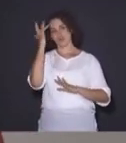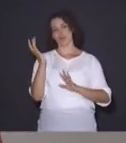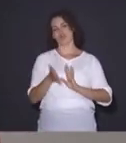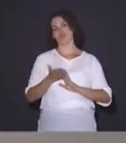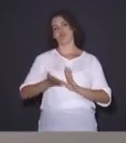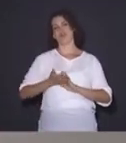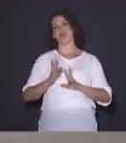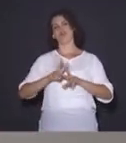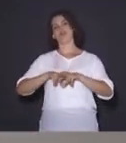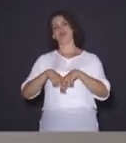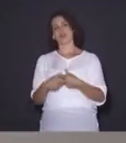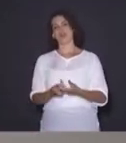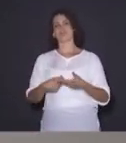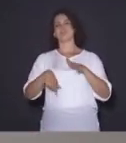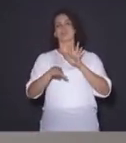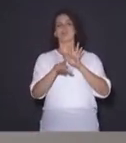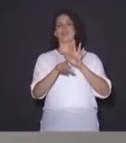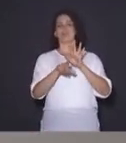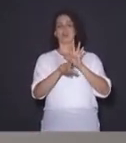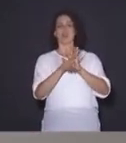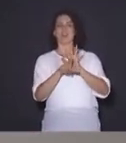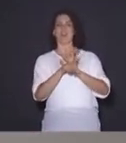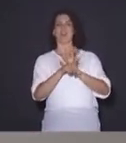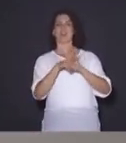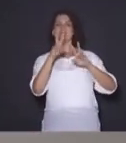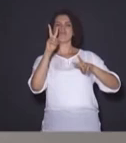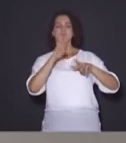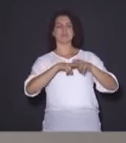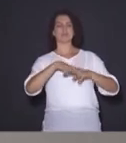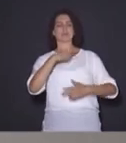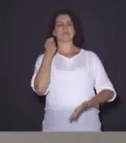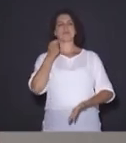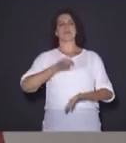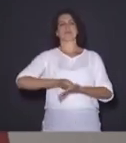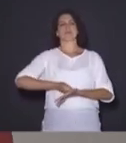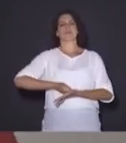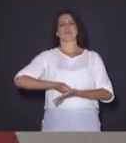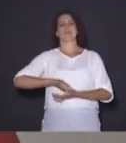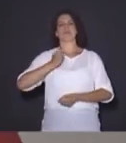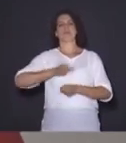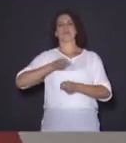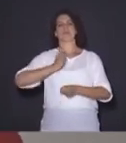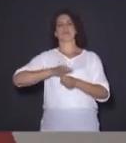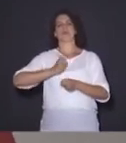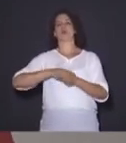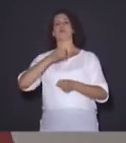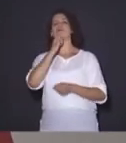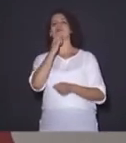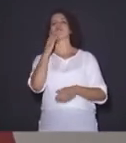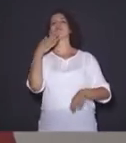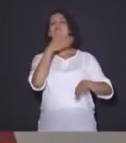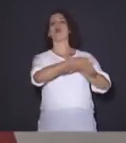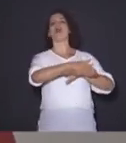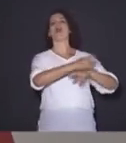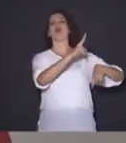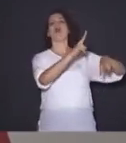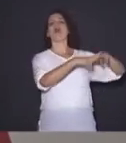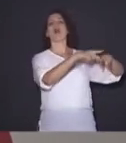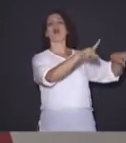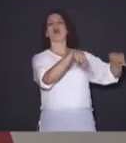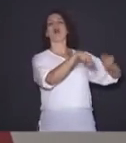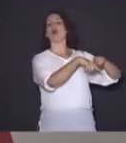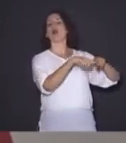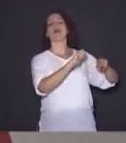destino uma legislação penal e processual penal dura vai numa cadeia quem tá lá na cabeça são